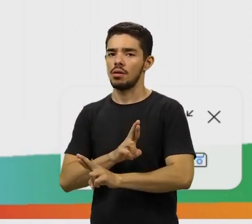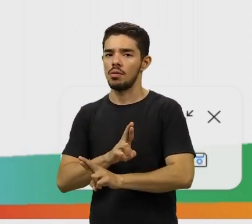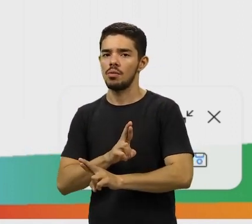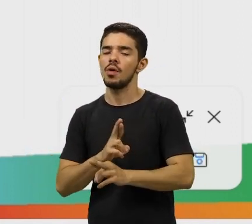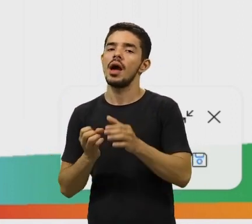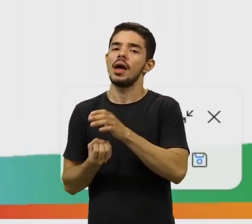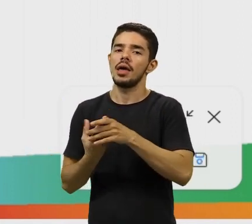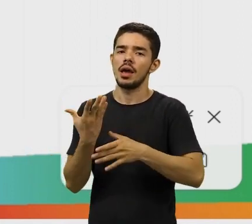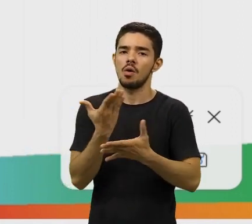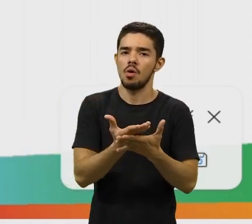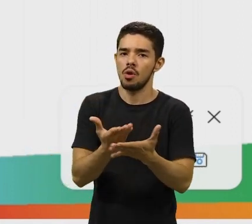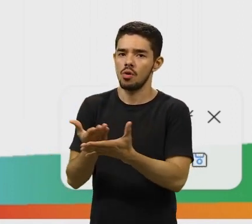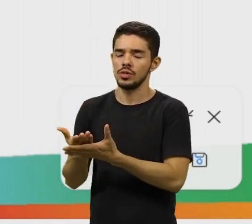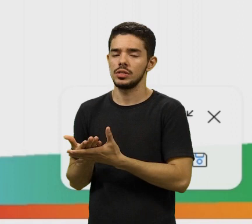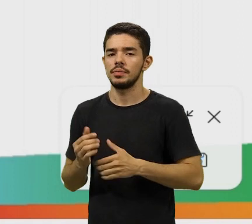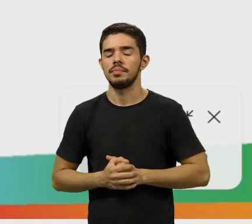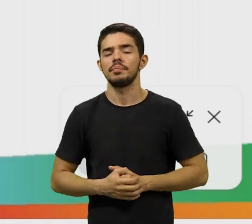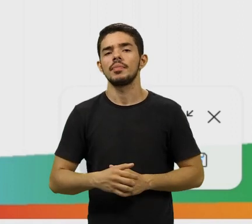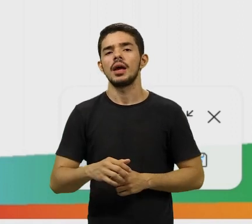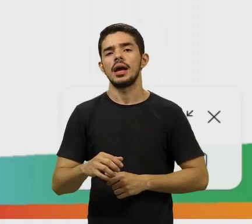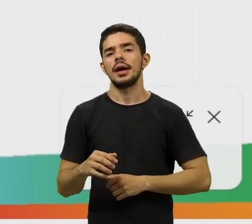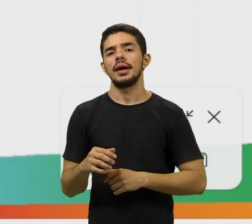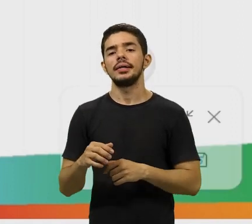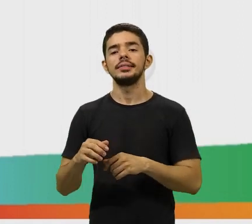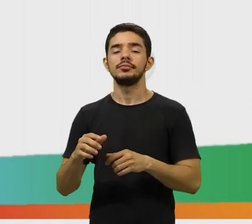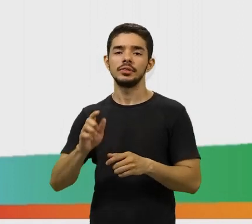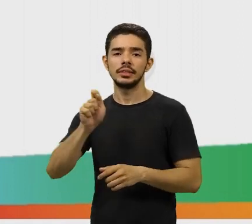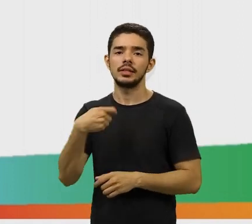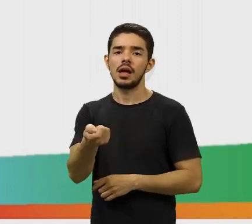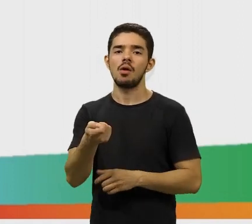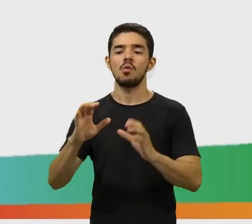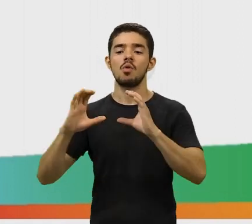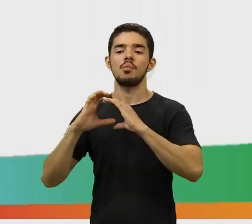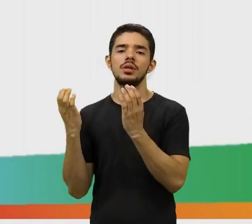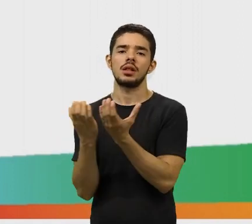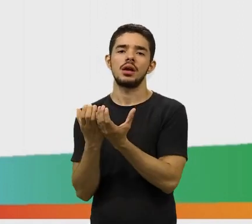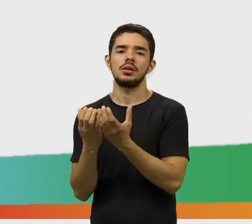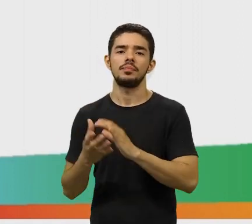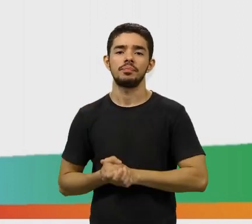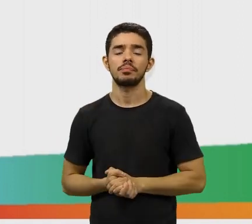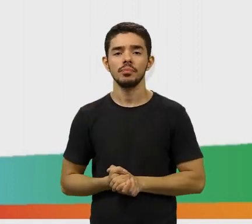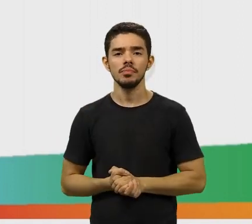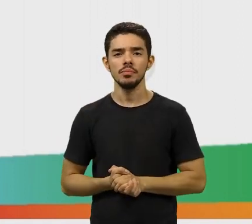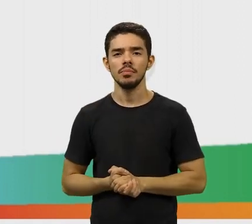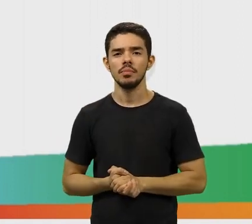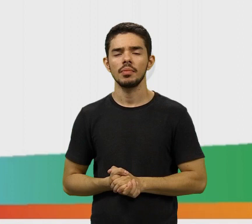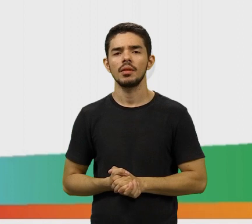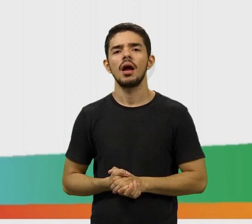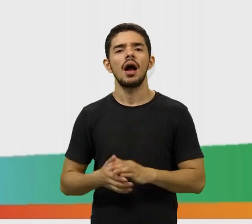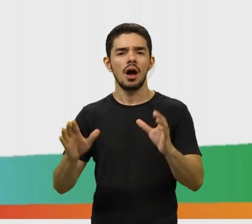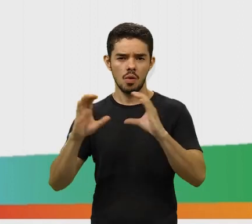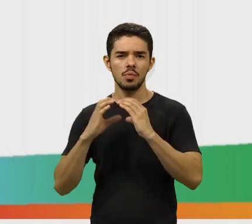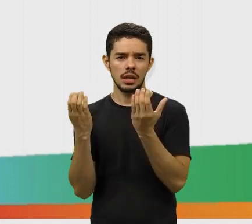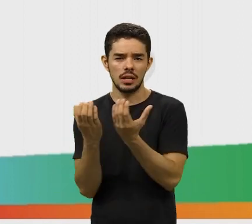relações ecológicas. E aí nós chamamos isto de comunidade. A comunidade, ela tem